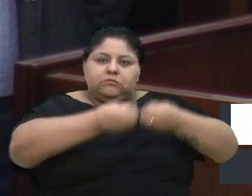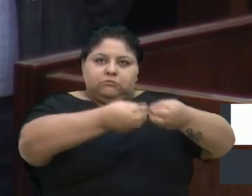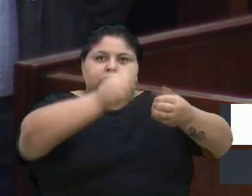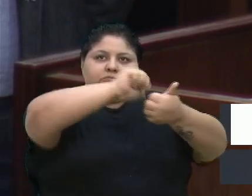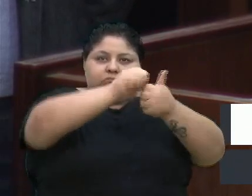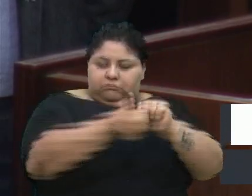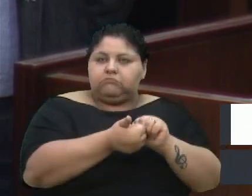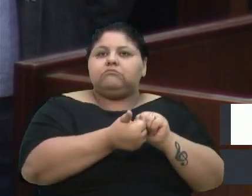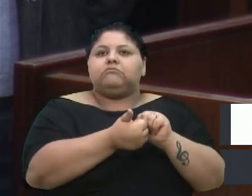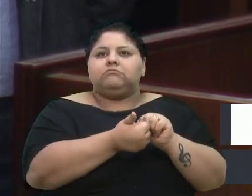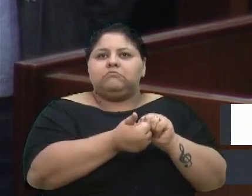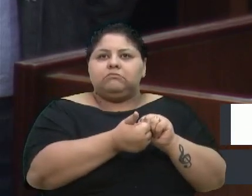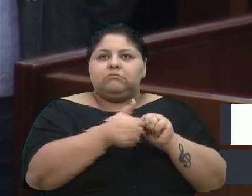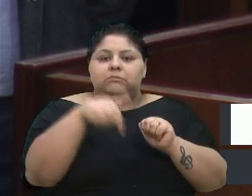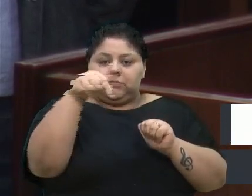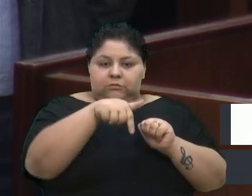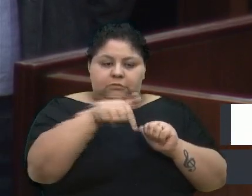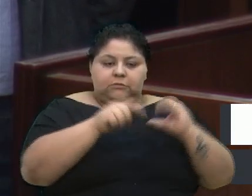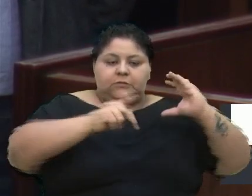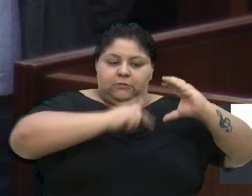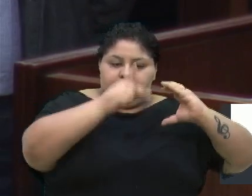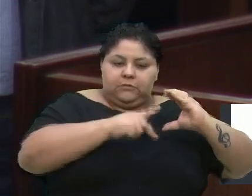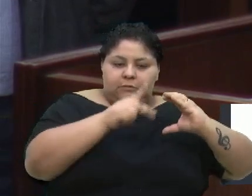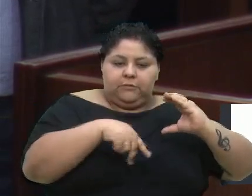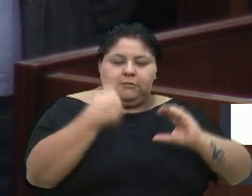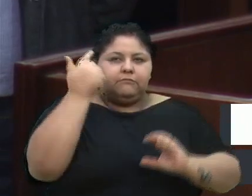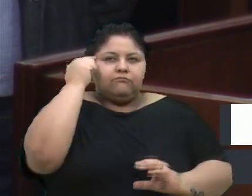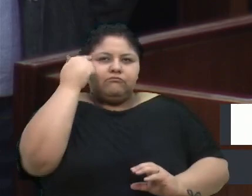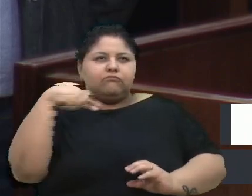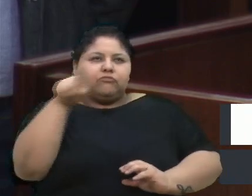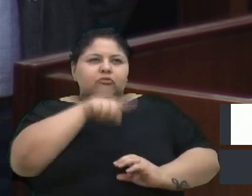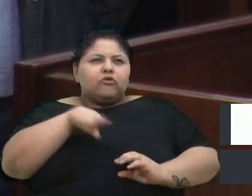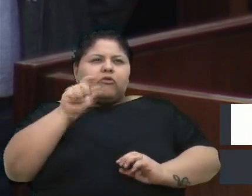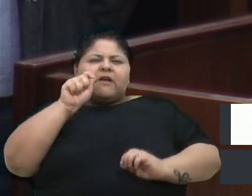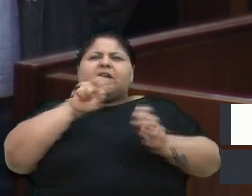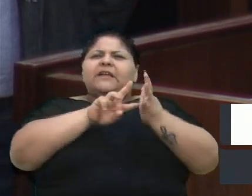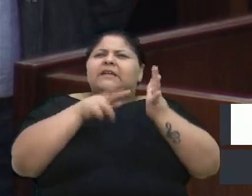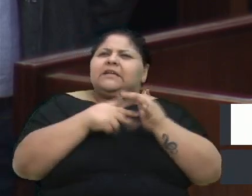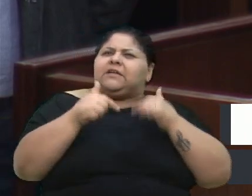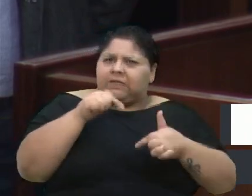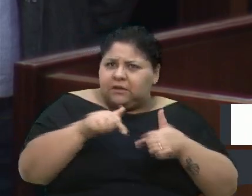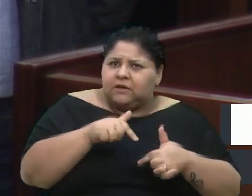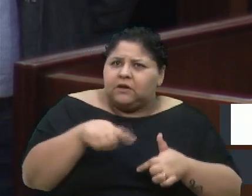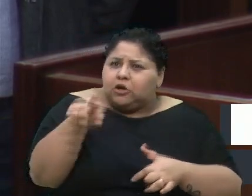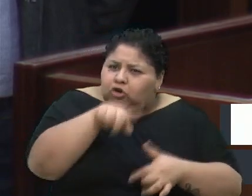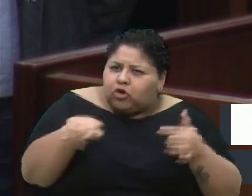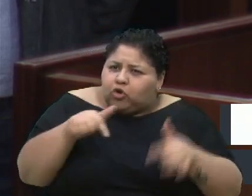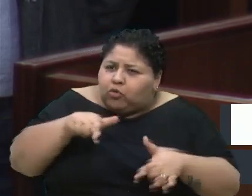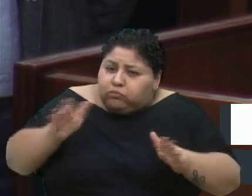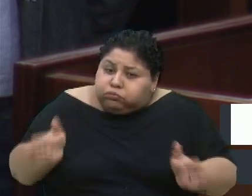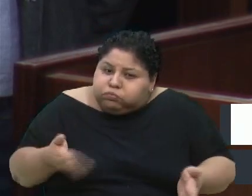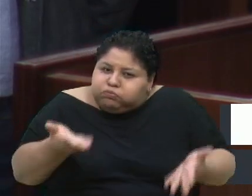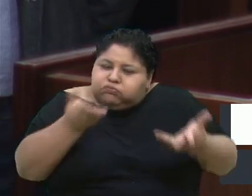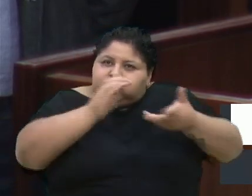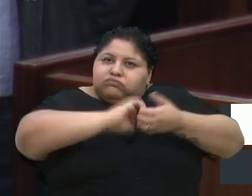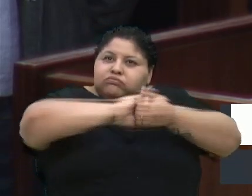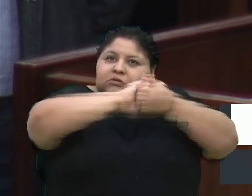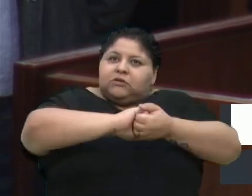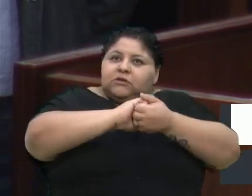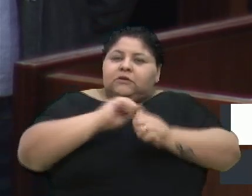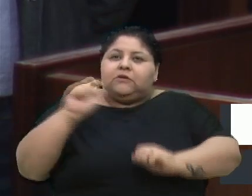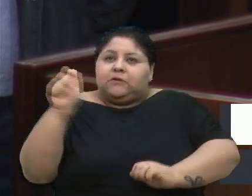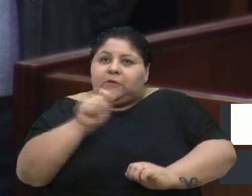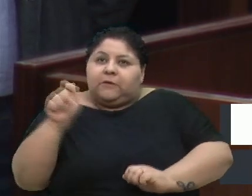que os amigos aqui desta casa tenham uma noção do nosso trabalho, e esse trabalho tem sido fortalecido com a parceria com a Associação Caxiense de Tênis de